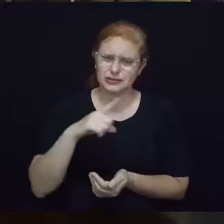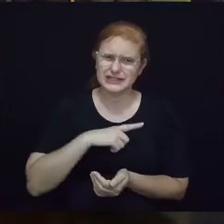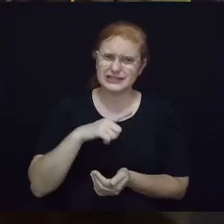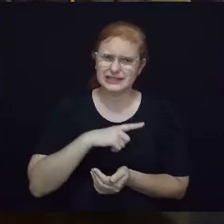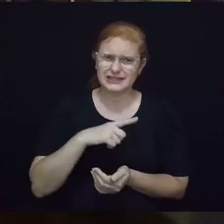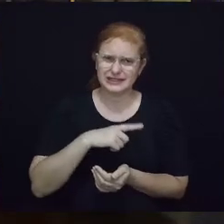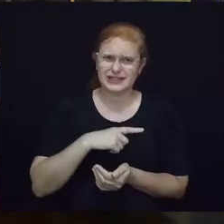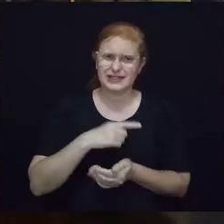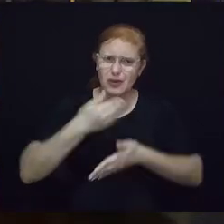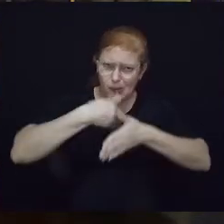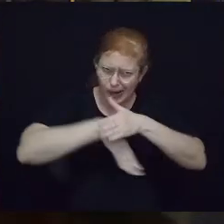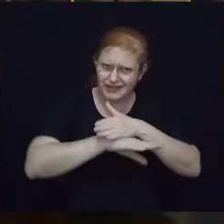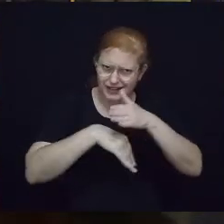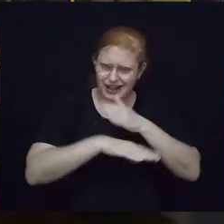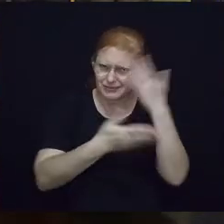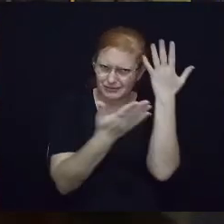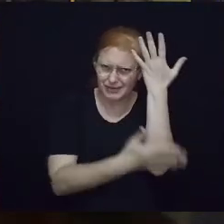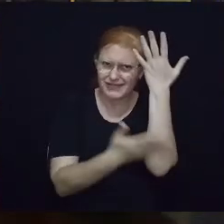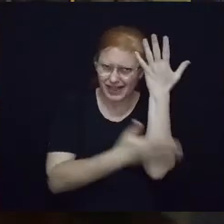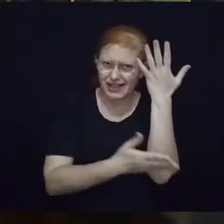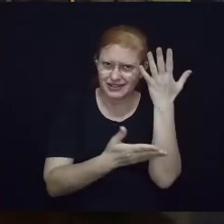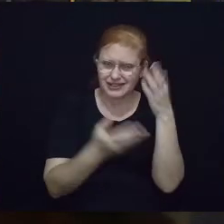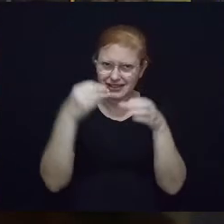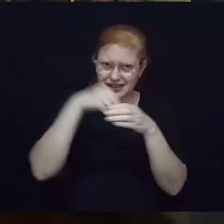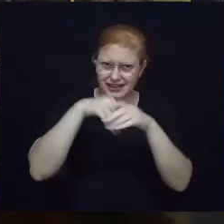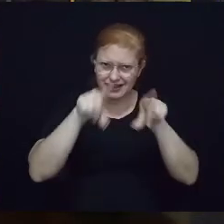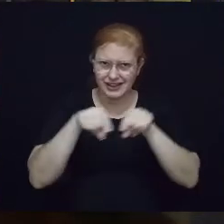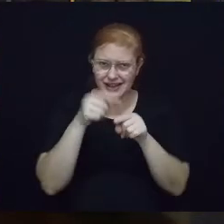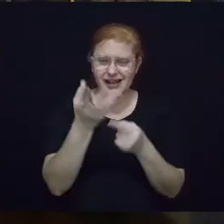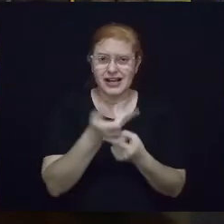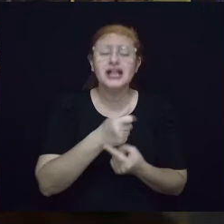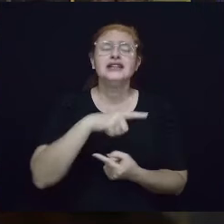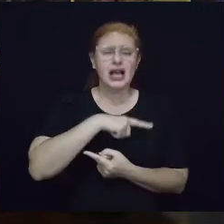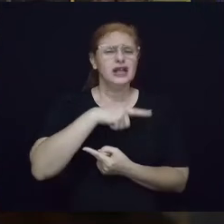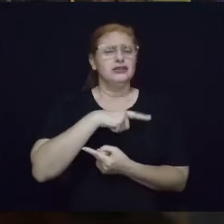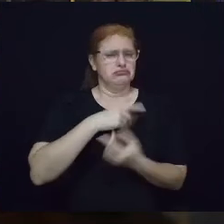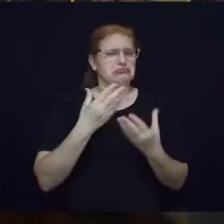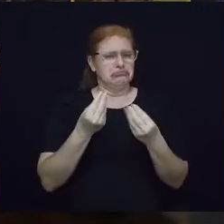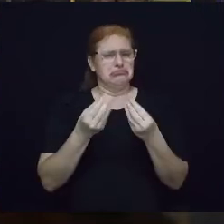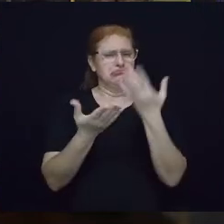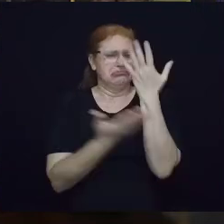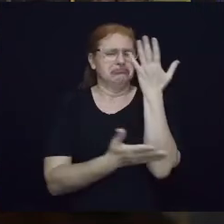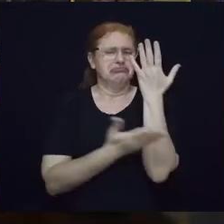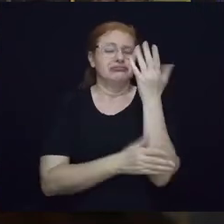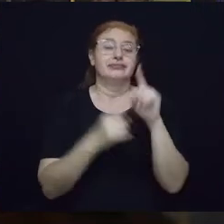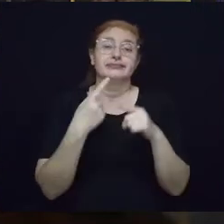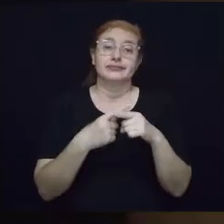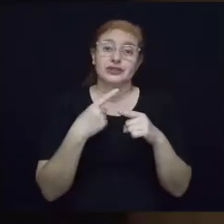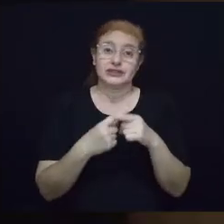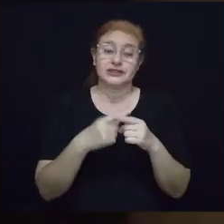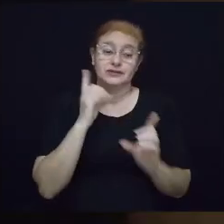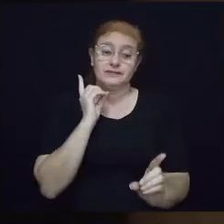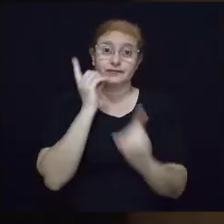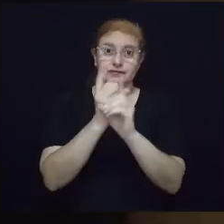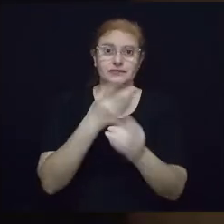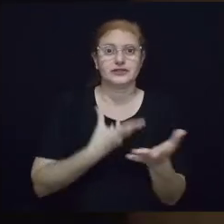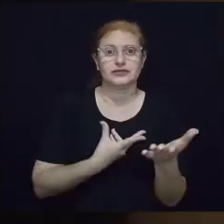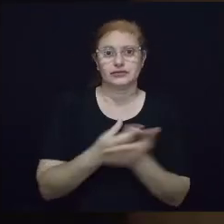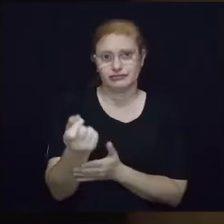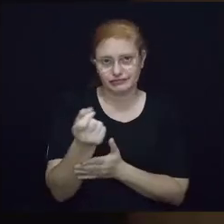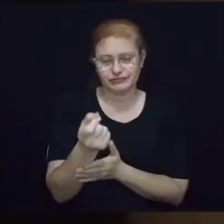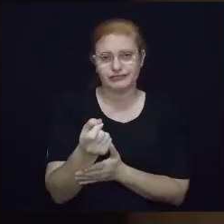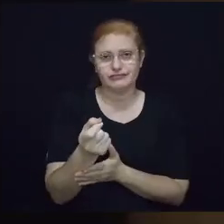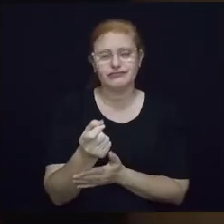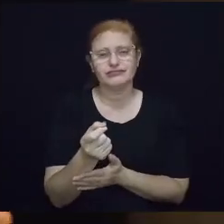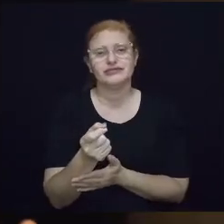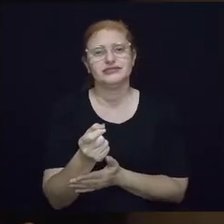um estoque de madeiras no teu ateliê. Eu tenho bastante madeira, assim, porque quando eu acho, assim, eu compro e tal.